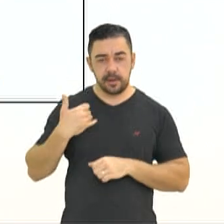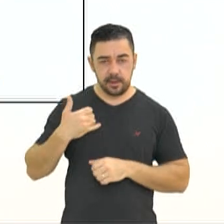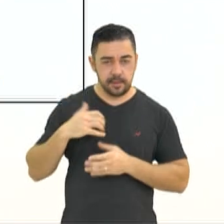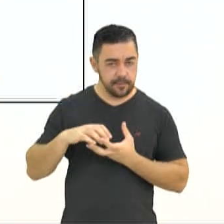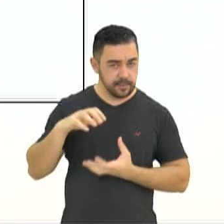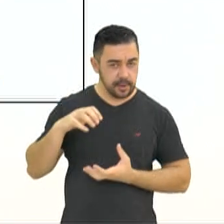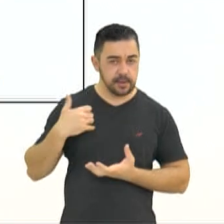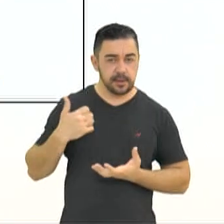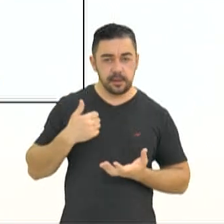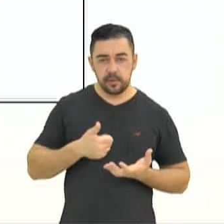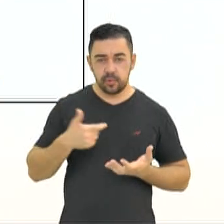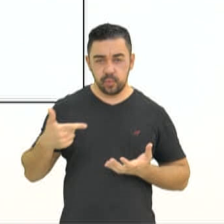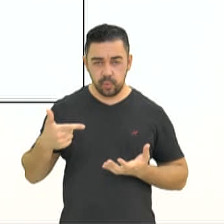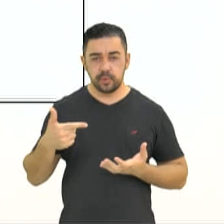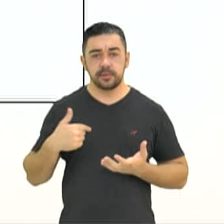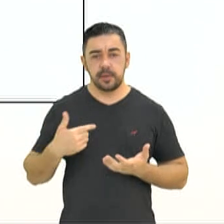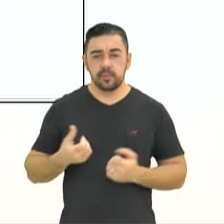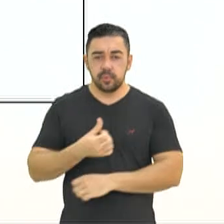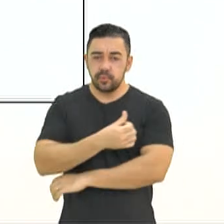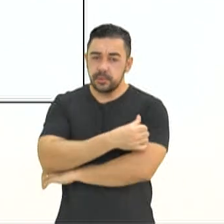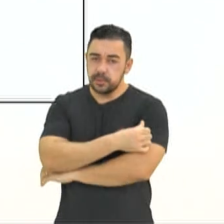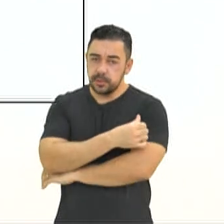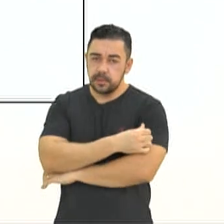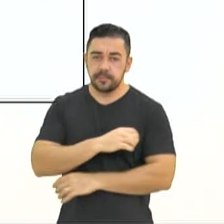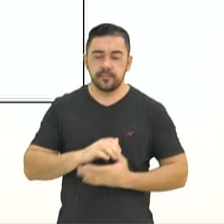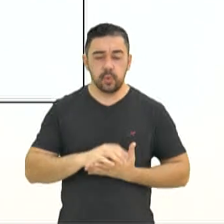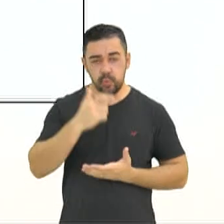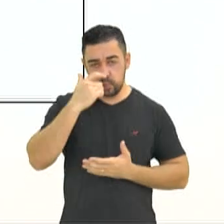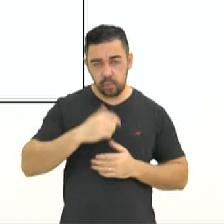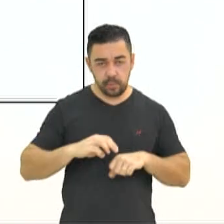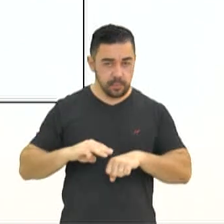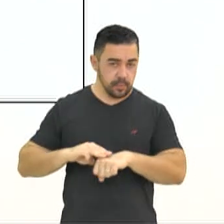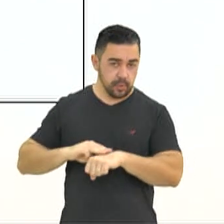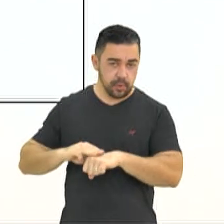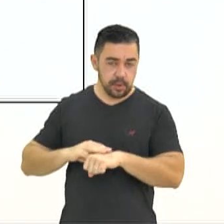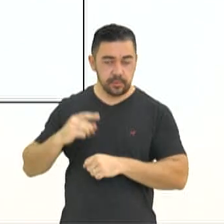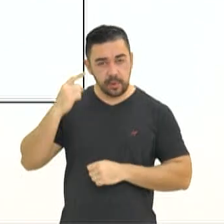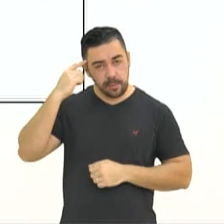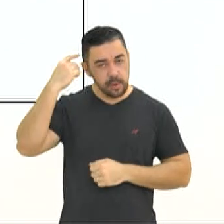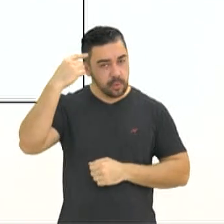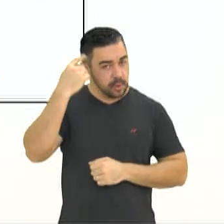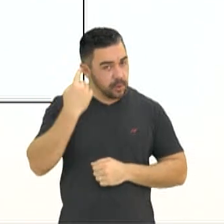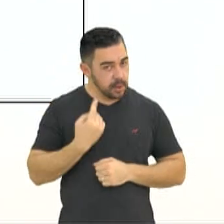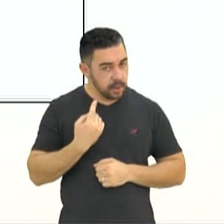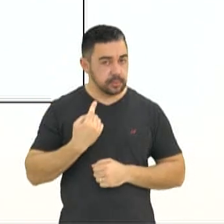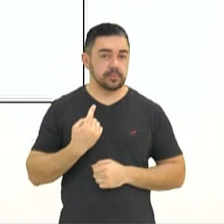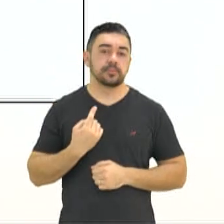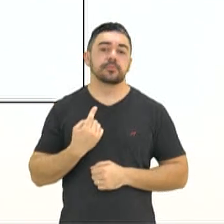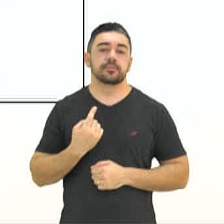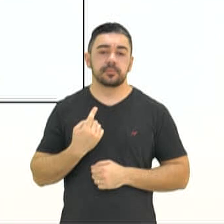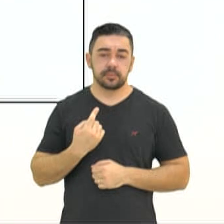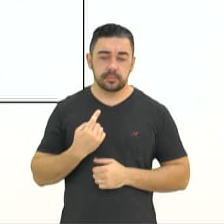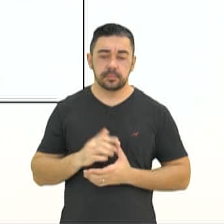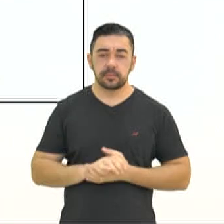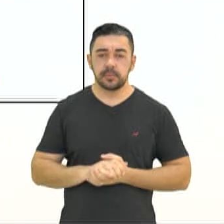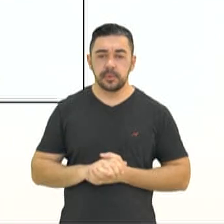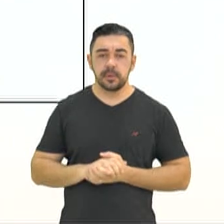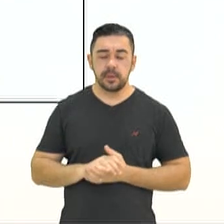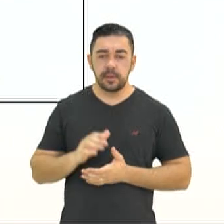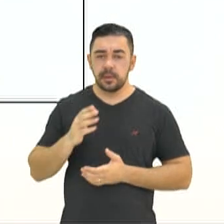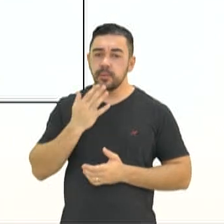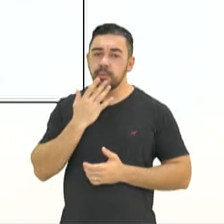anos e estou no sexto ano, Sou morena, tenho o cabelo enrolado e